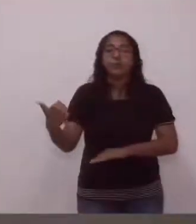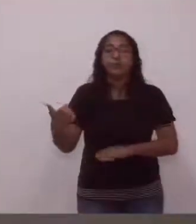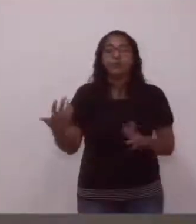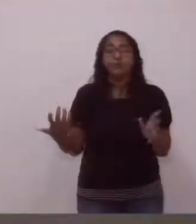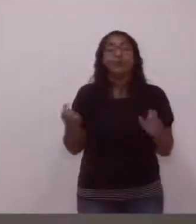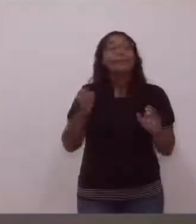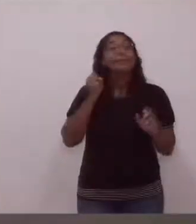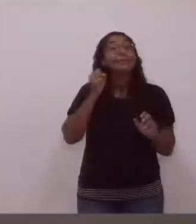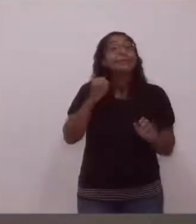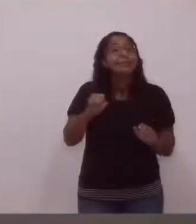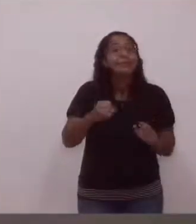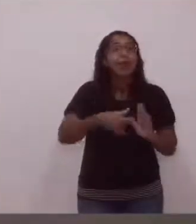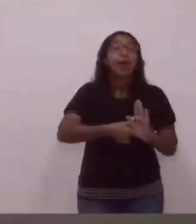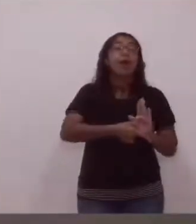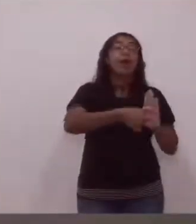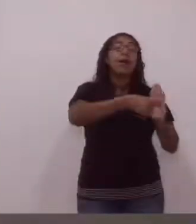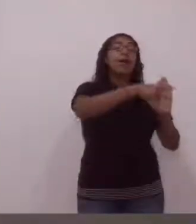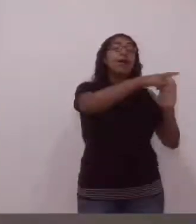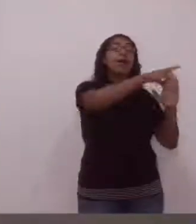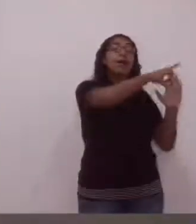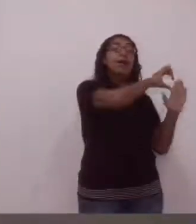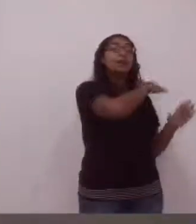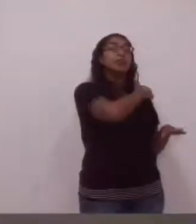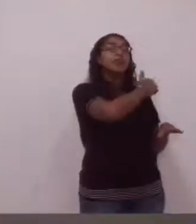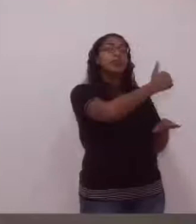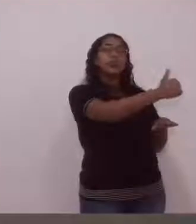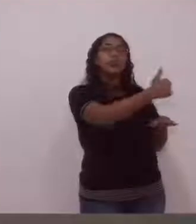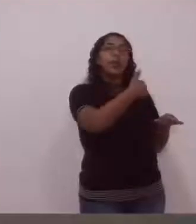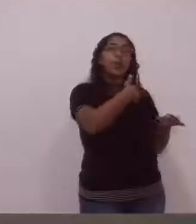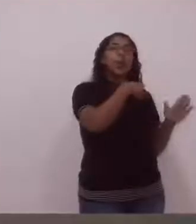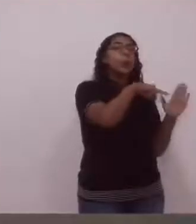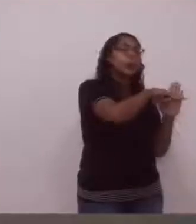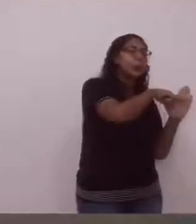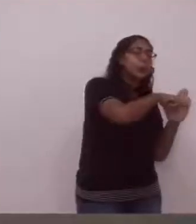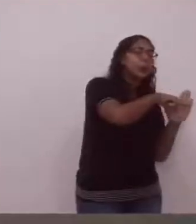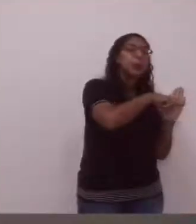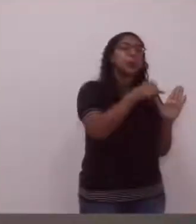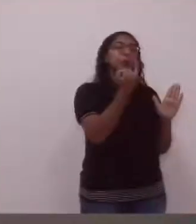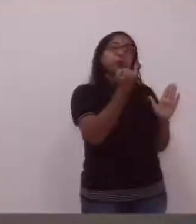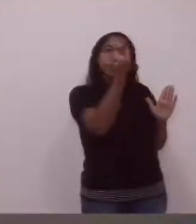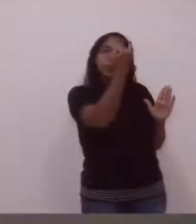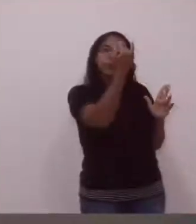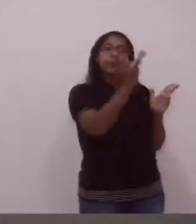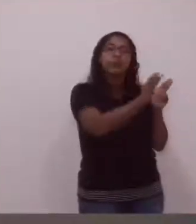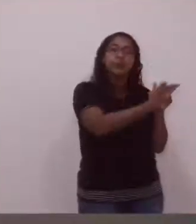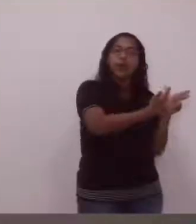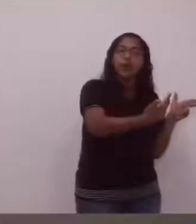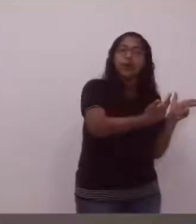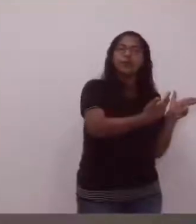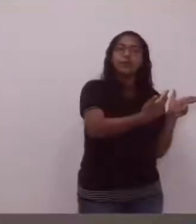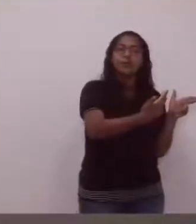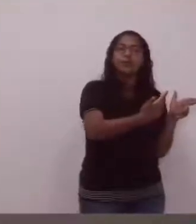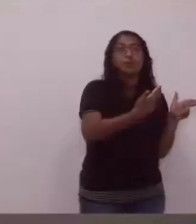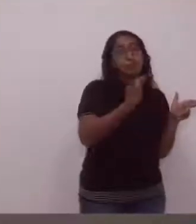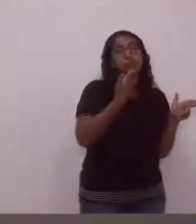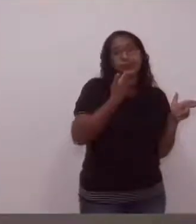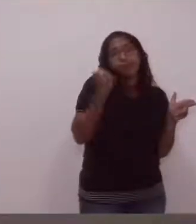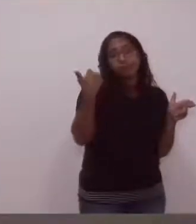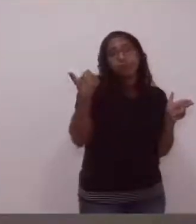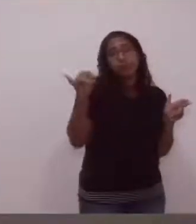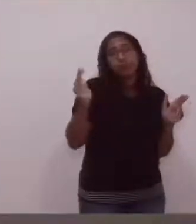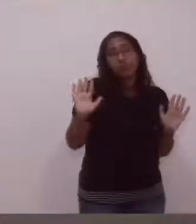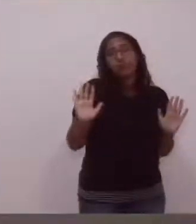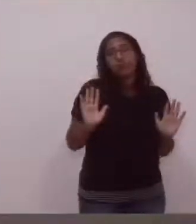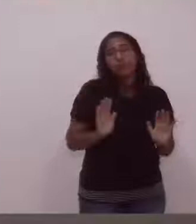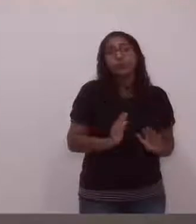maior antecedência, para ter várias análises que é importante fazer, seria melhor.